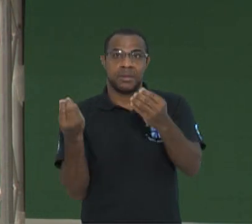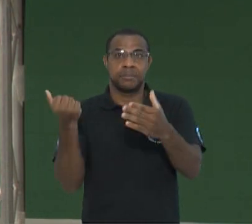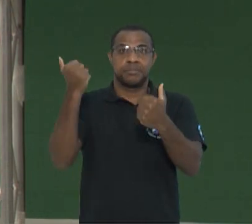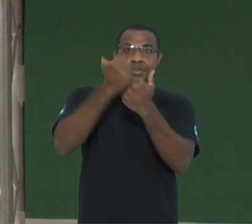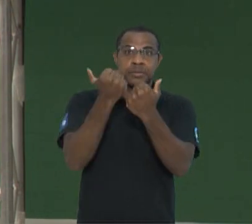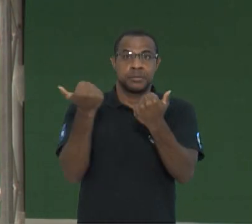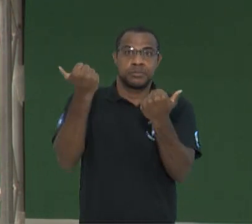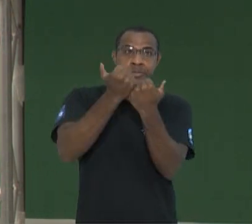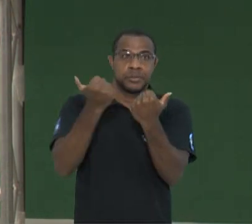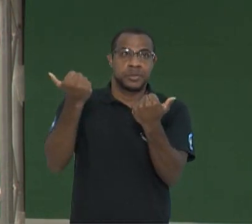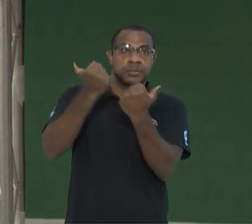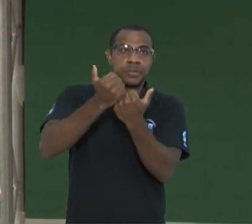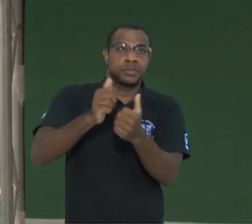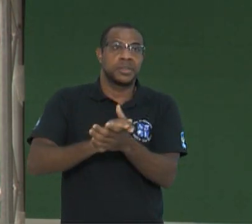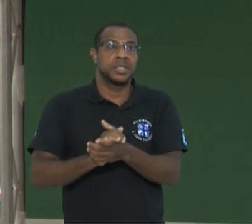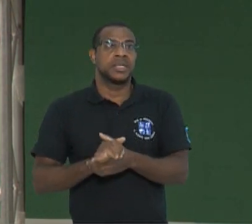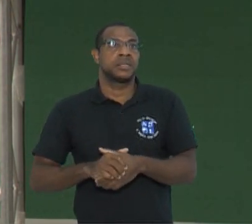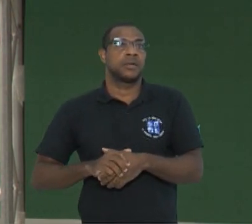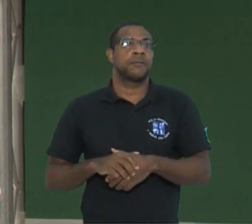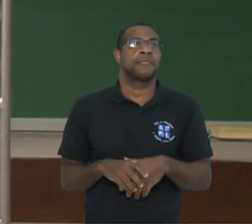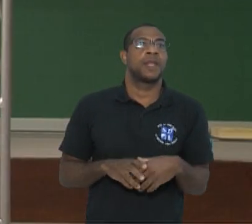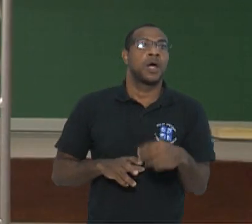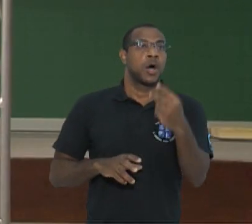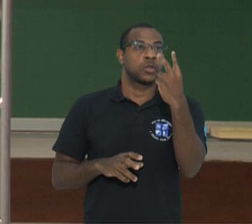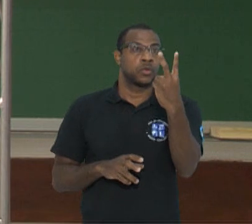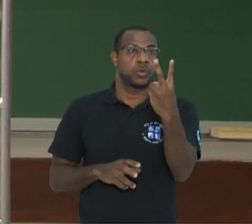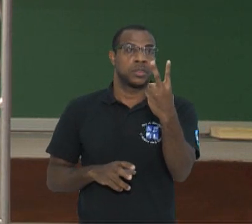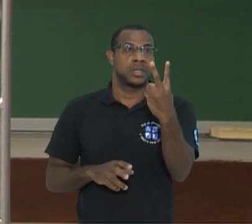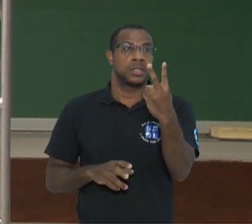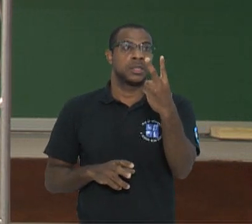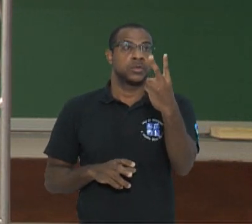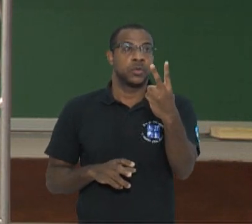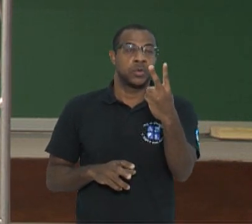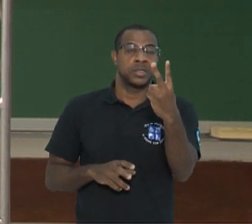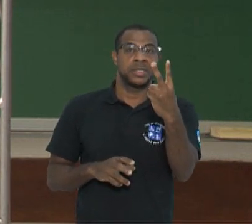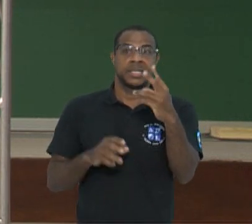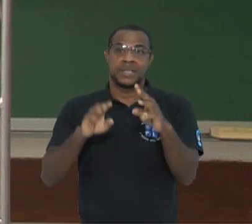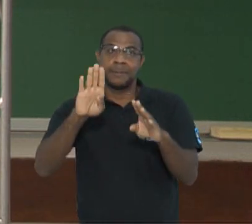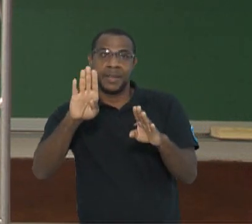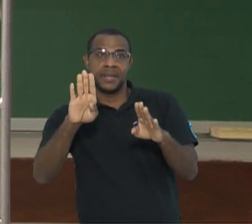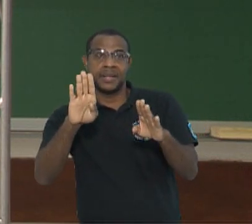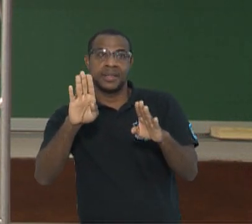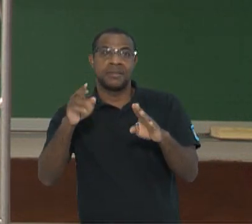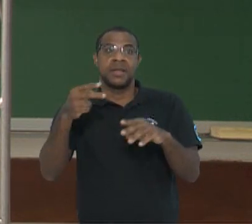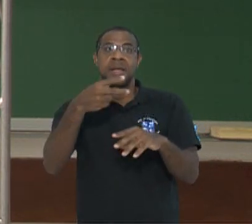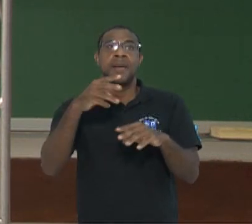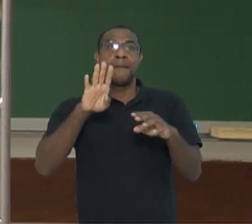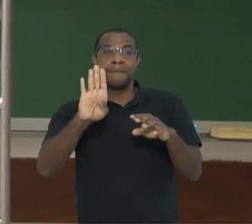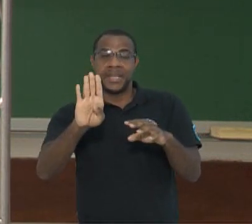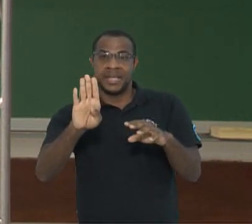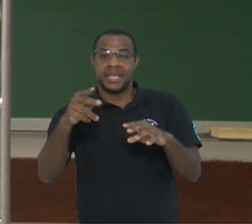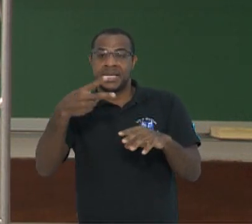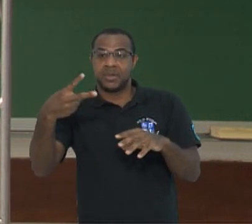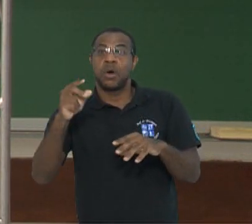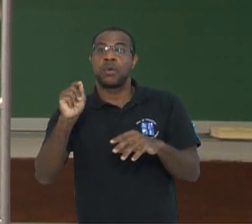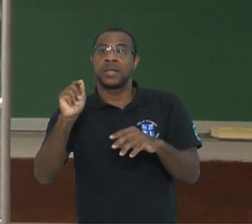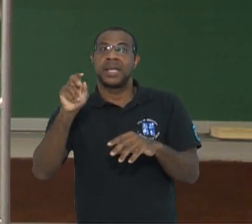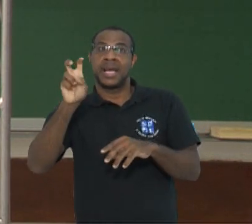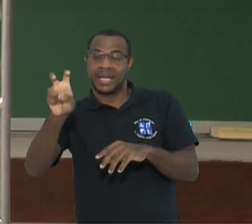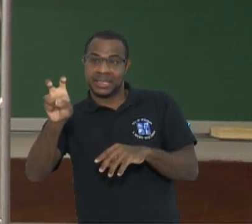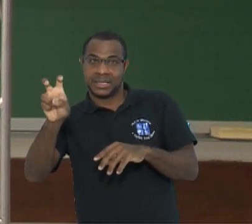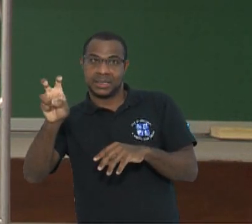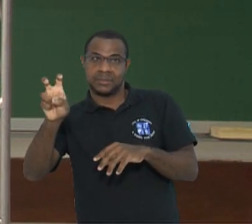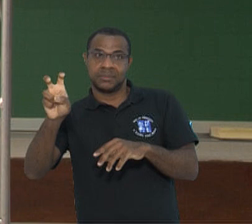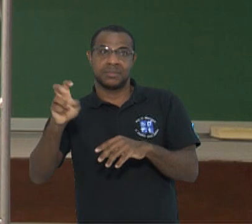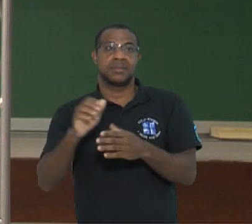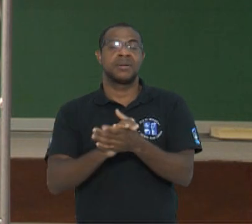retas assíntotas de uma hipérbole, eu tenho um par de retas, não é uma só. Eu tenho uma no sentido